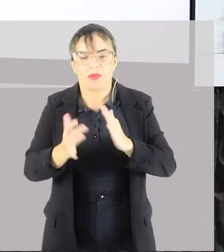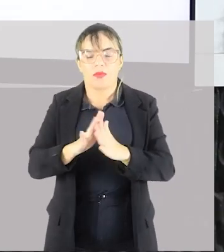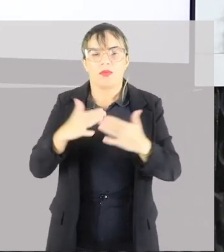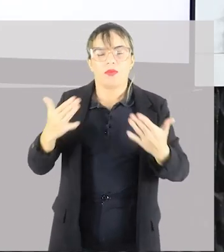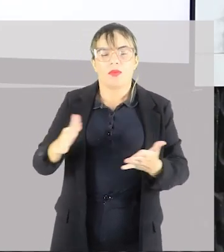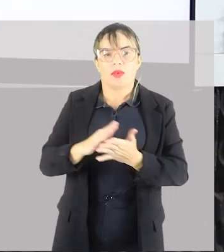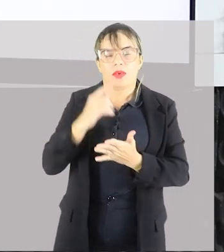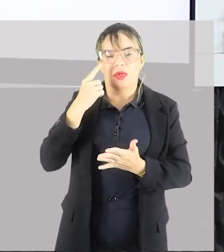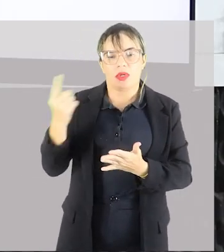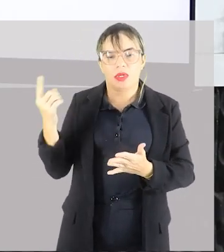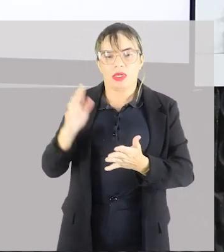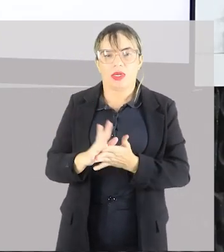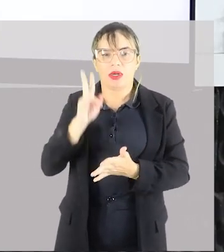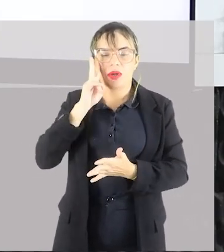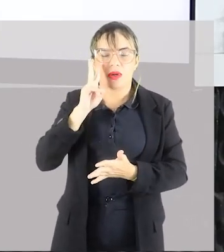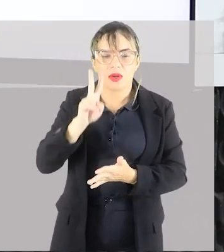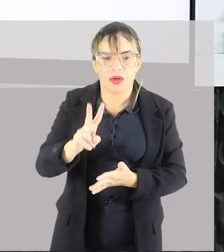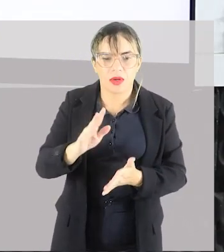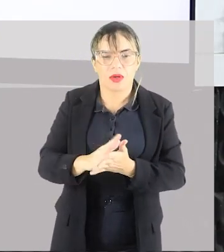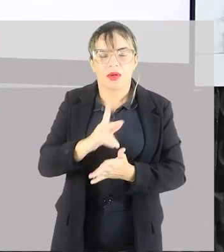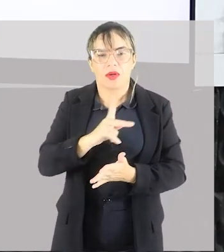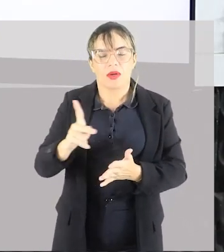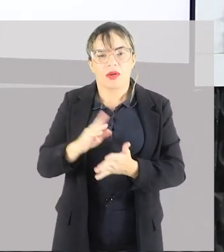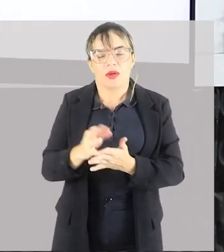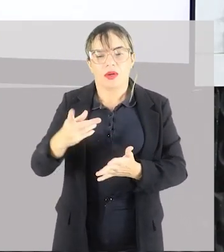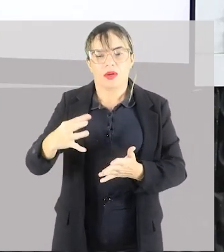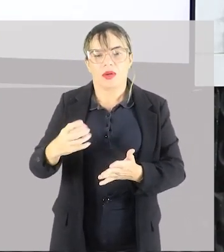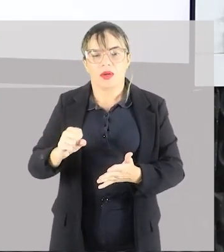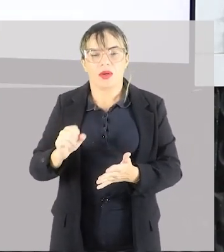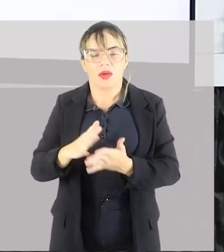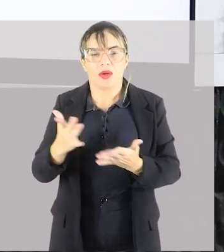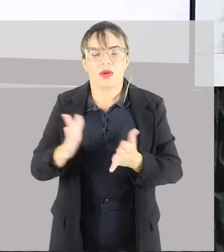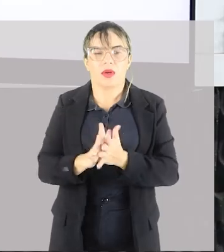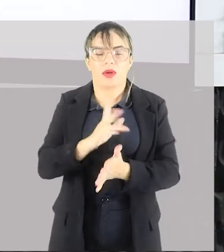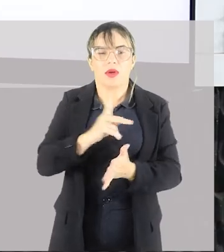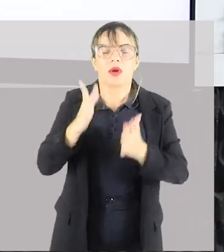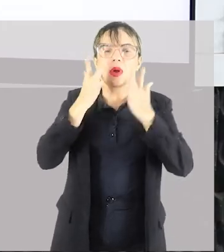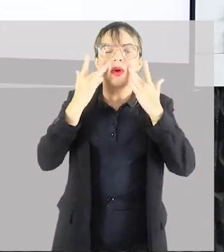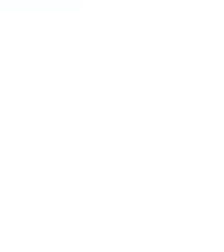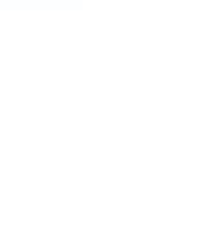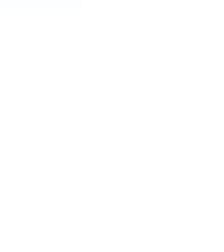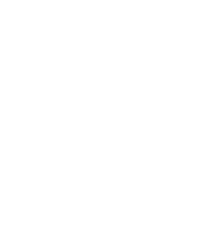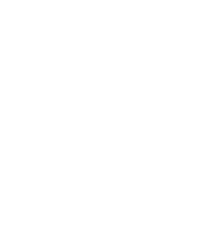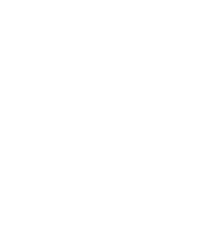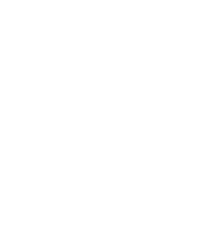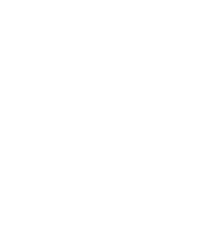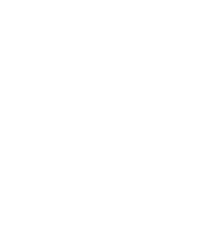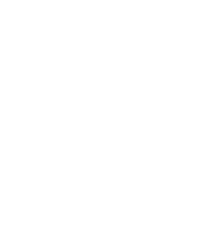E olhem para cá. Professor Marcos Dominici, professor de arte. Um abraço, gente. Fui.